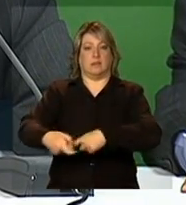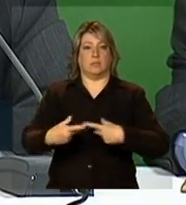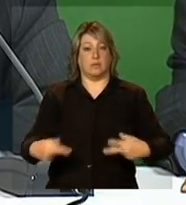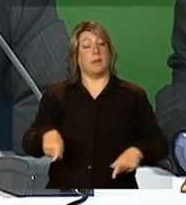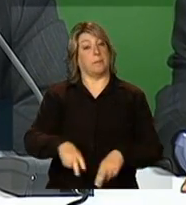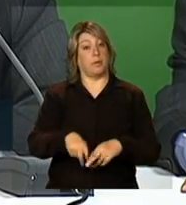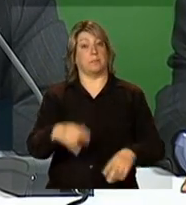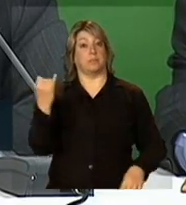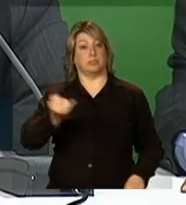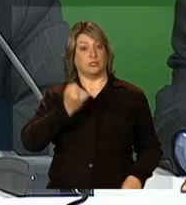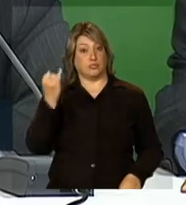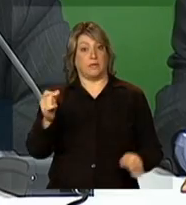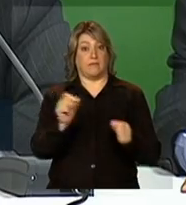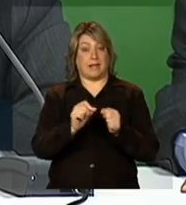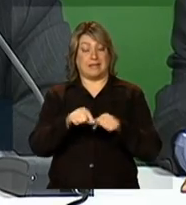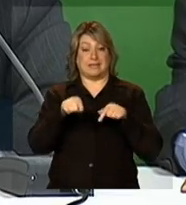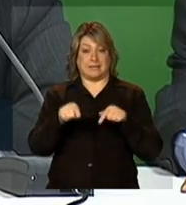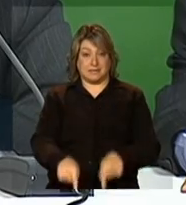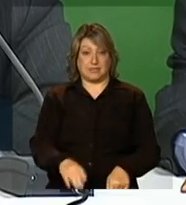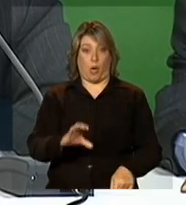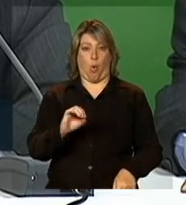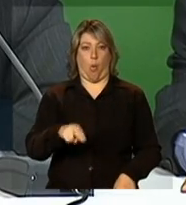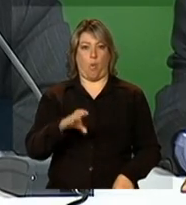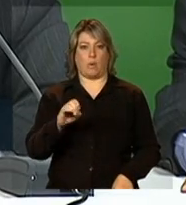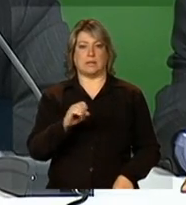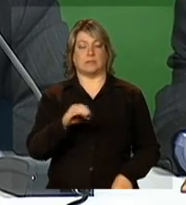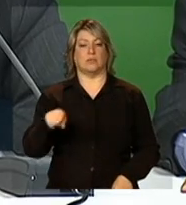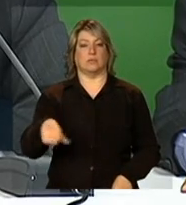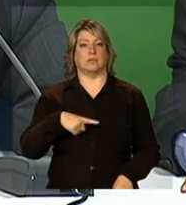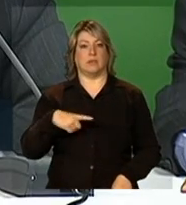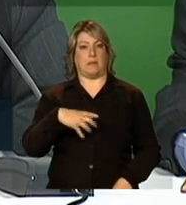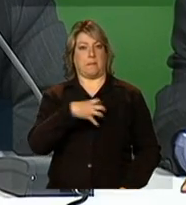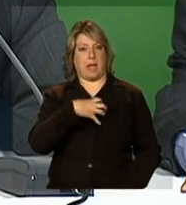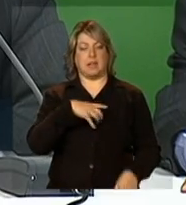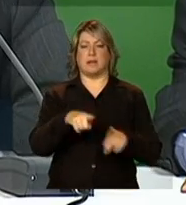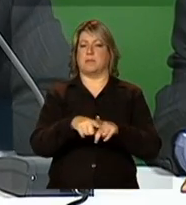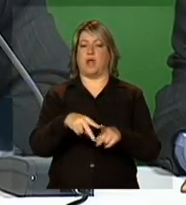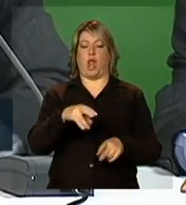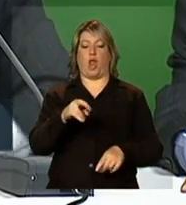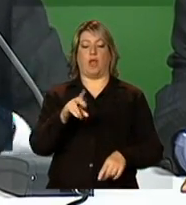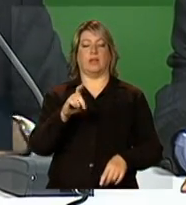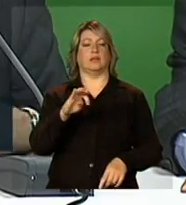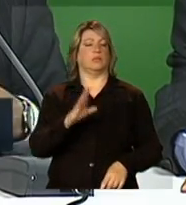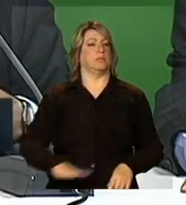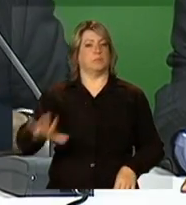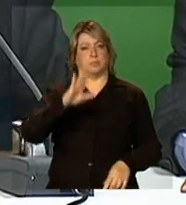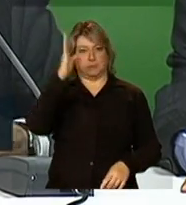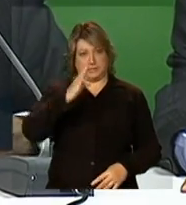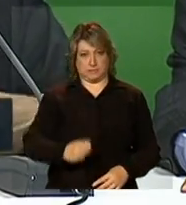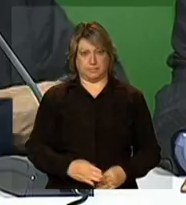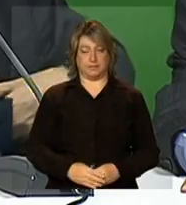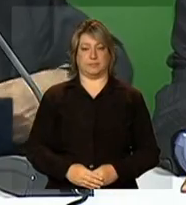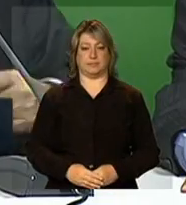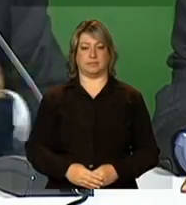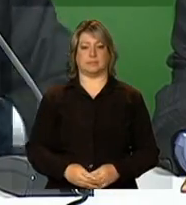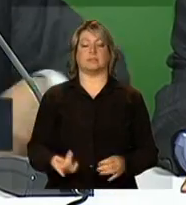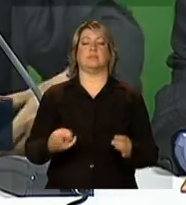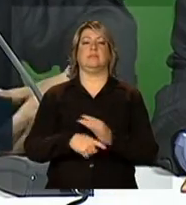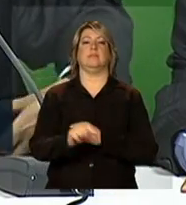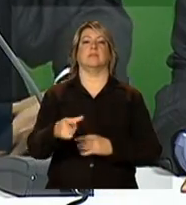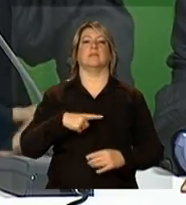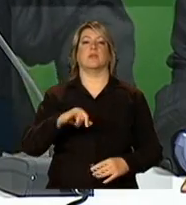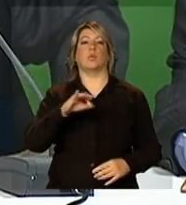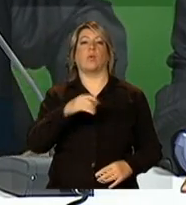da concessão desse porto para a economia da Bahia, do Nordeste e também de todo o Brasil. Ministro, aqui João Vilaverde, Estado de São